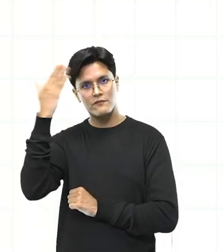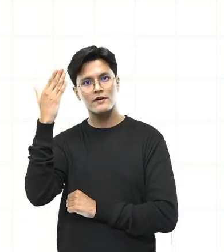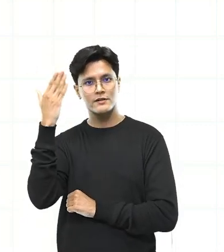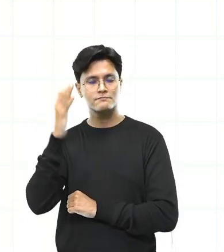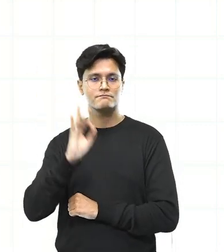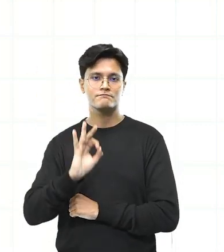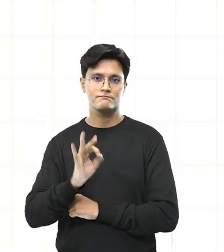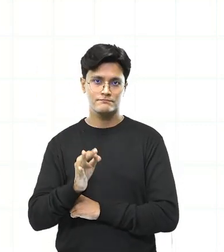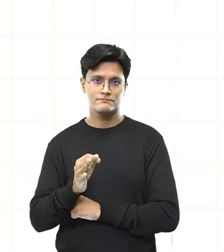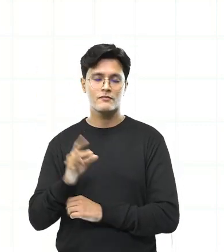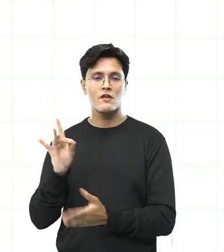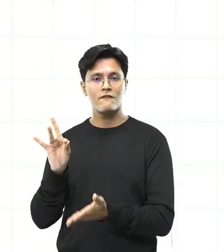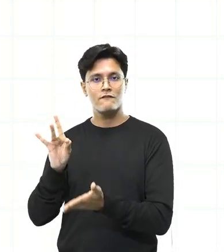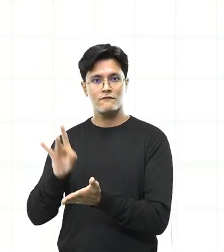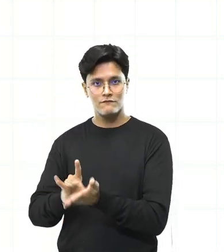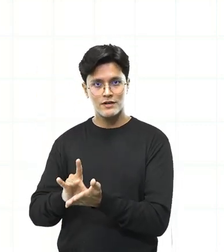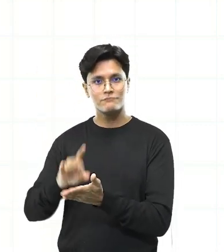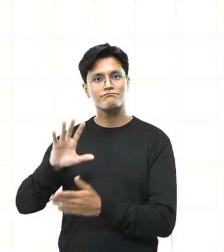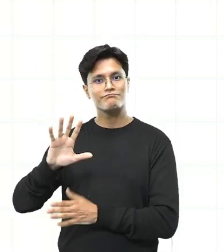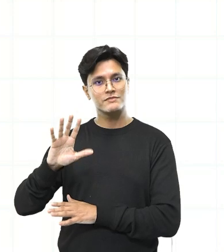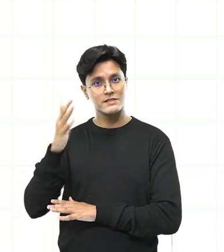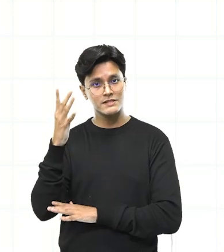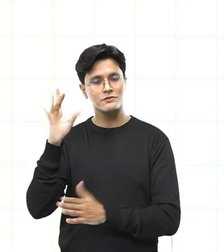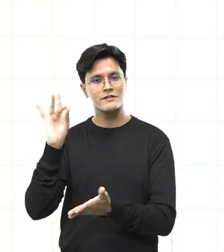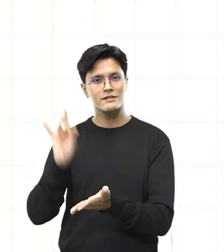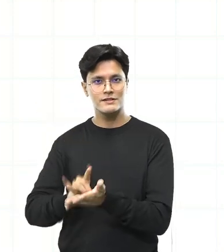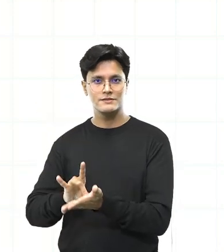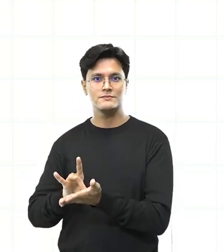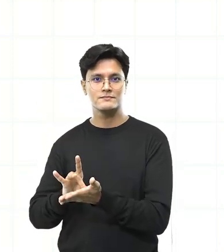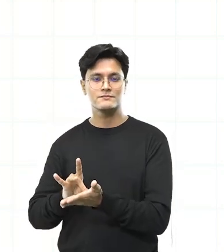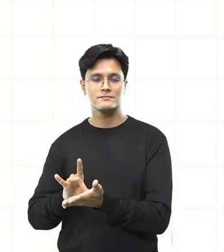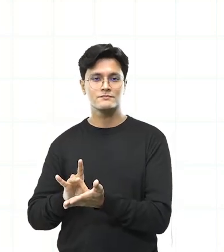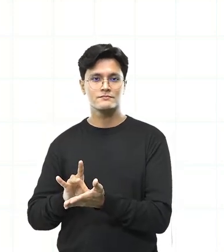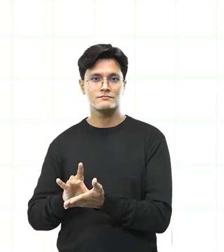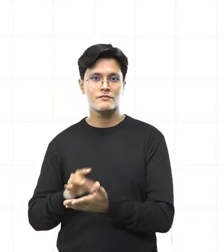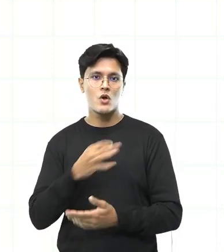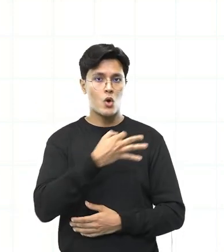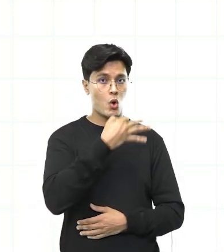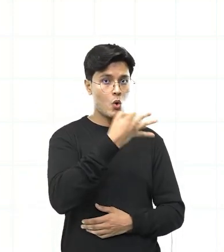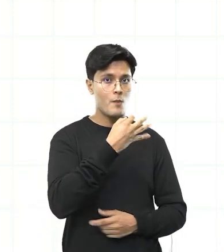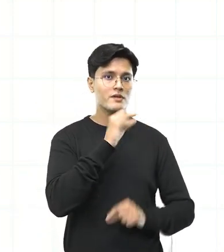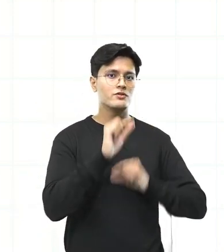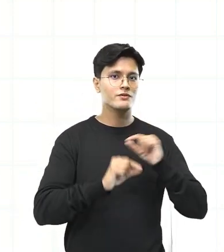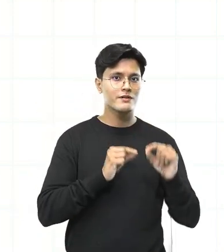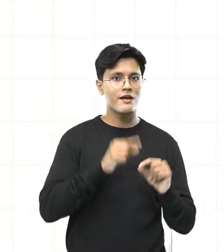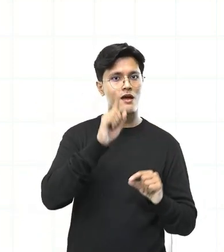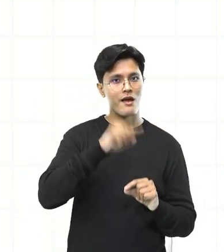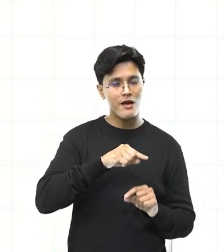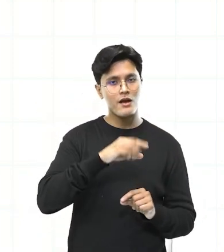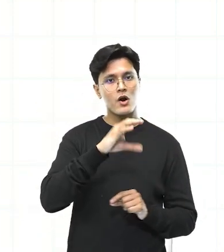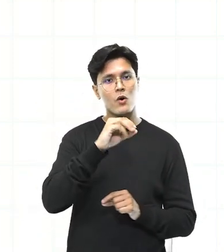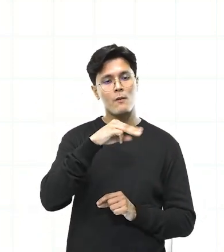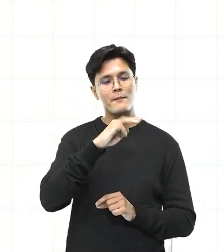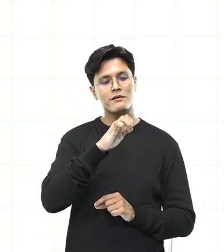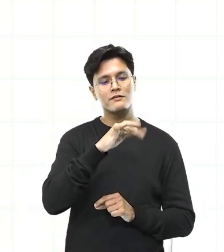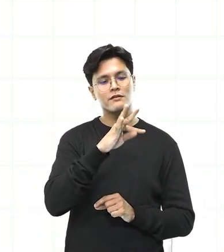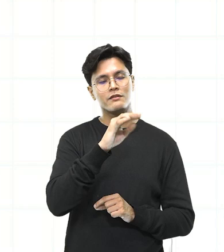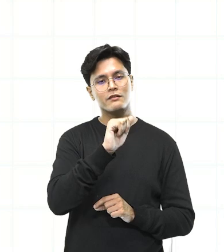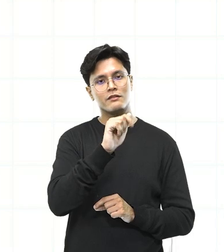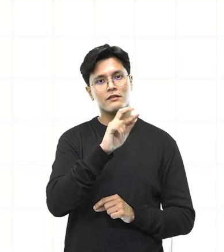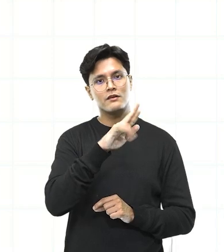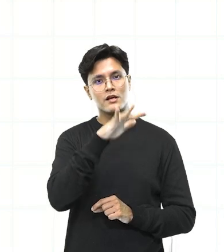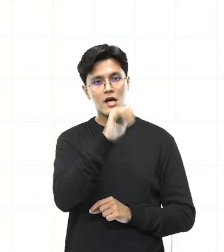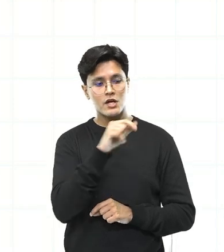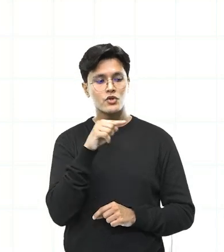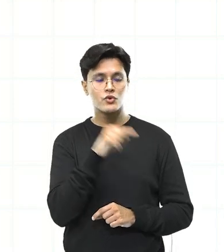comprovado, tá? O fato é algo que aconteceu e pode ser comprovado. Opinião é um comentário, né? É